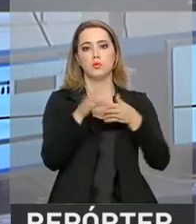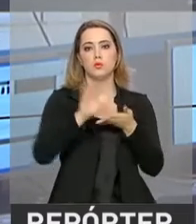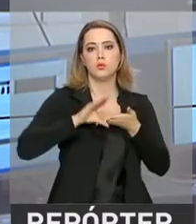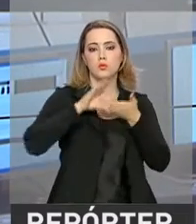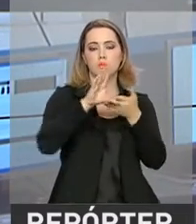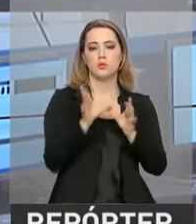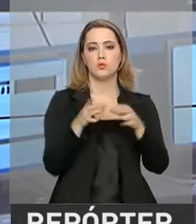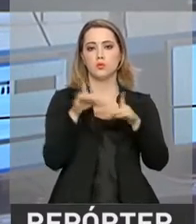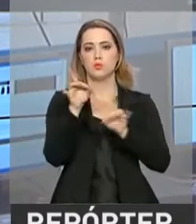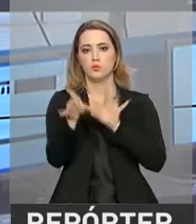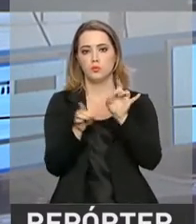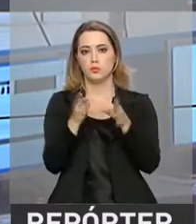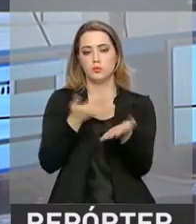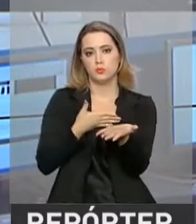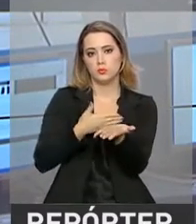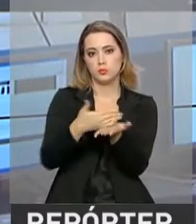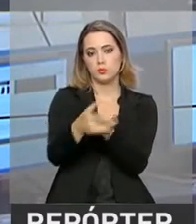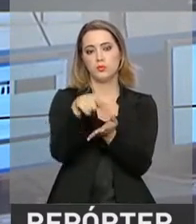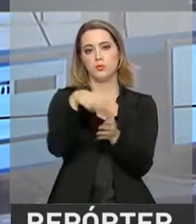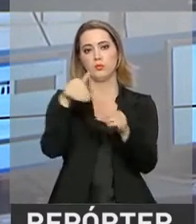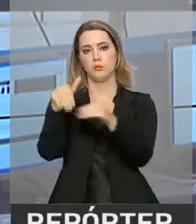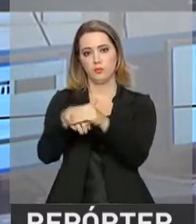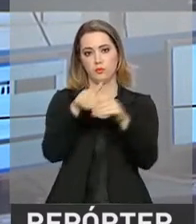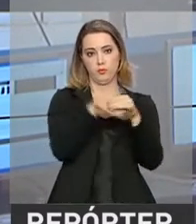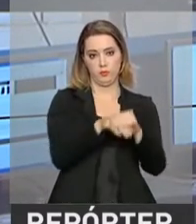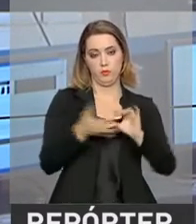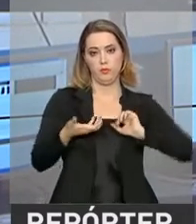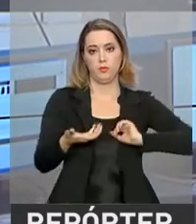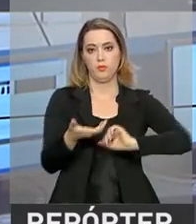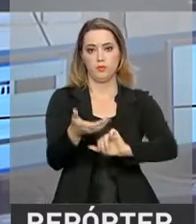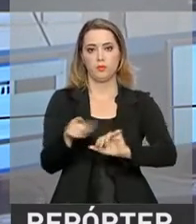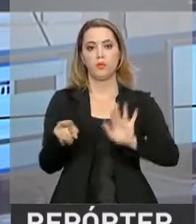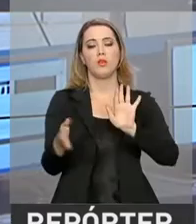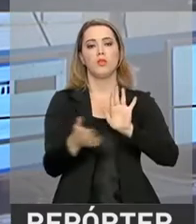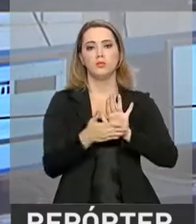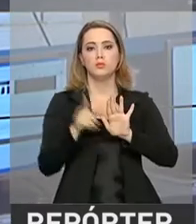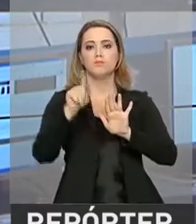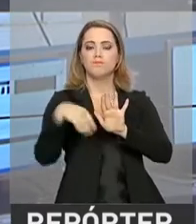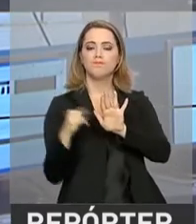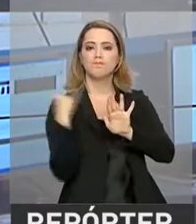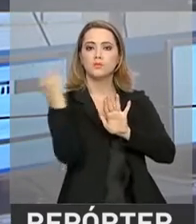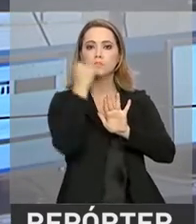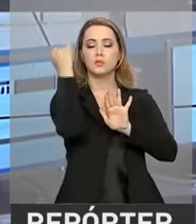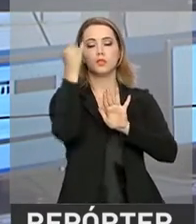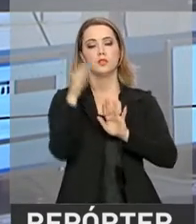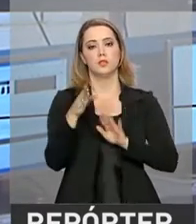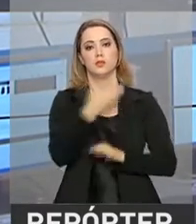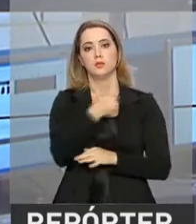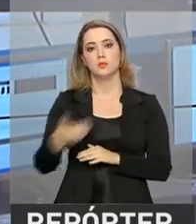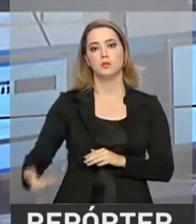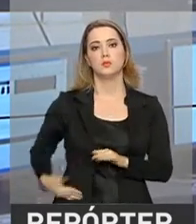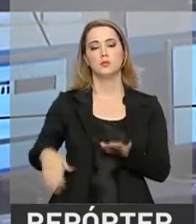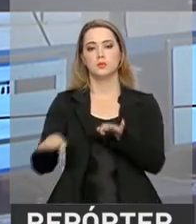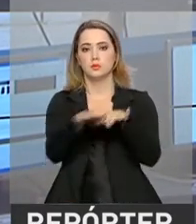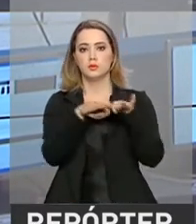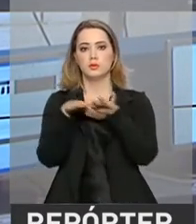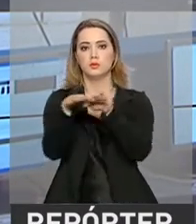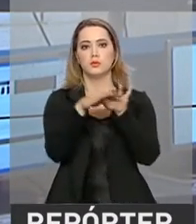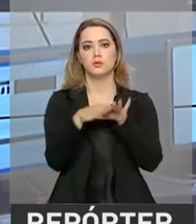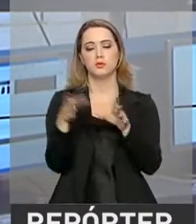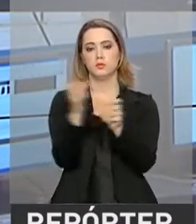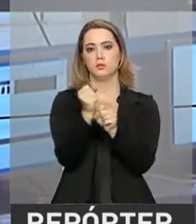dos deputados e segue agora para votação no plenário a medida é considerada prioritária pelo governo para reequilibrar as contas